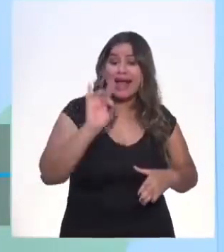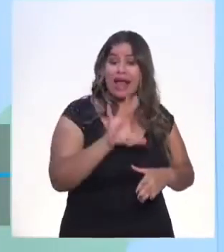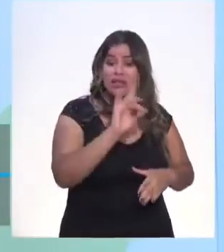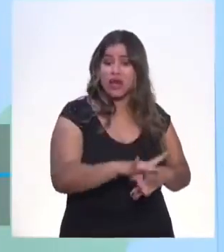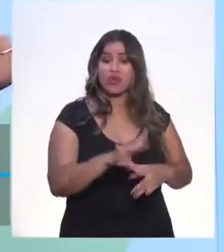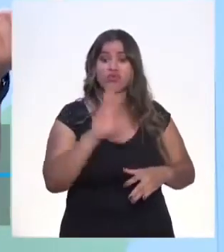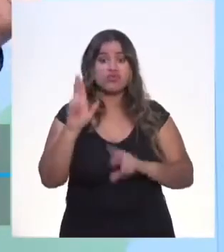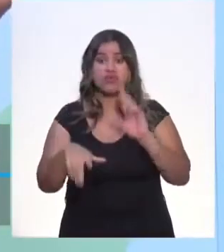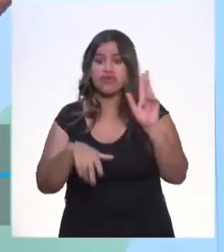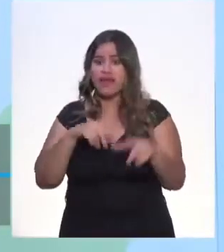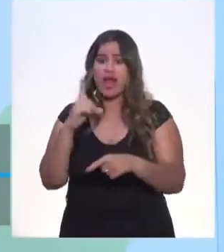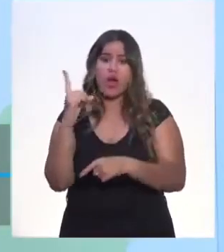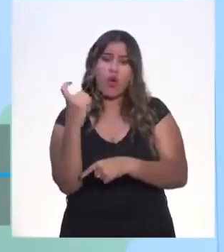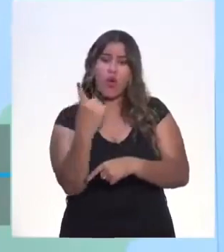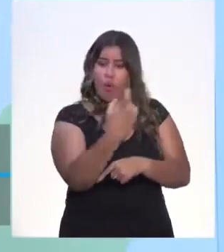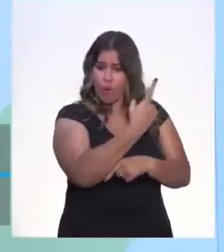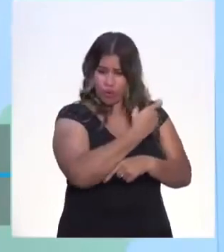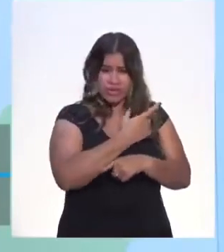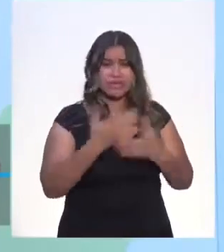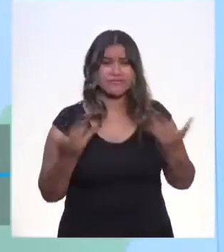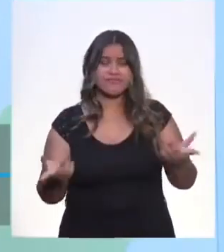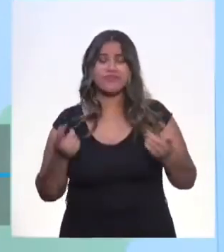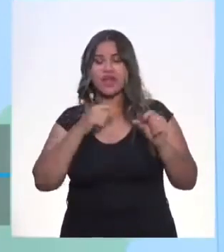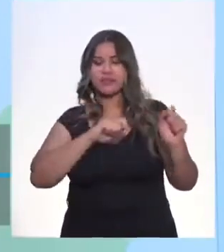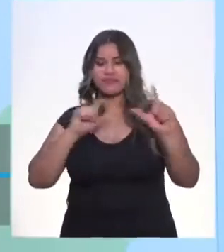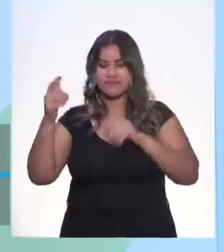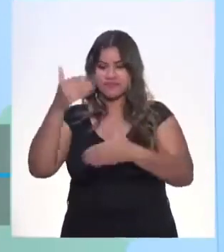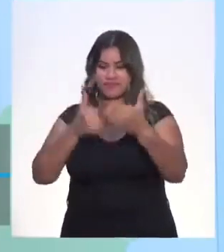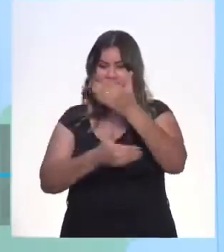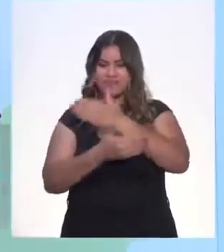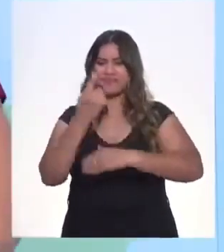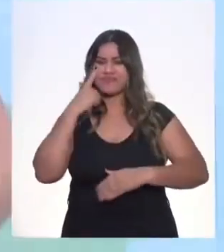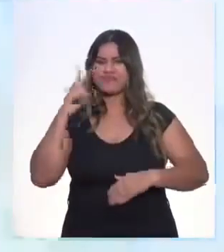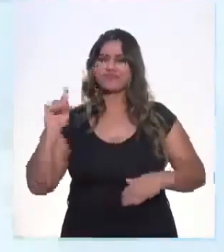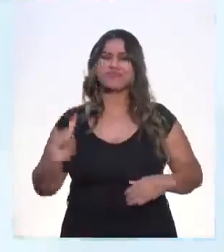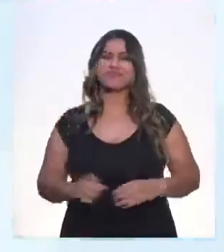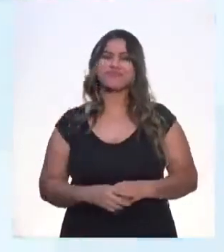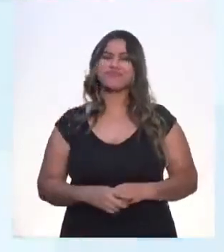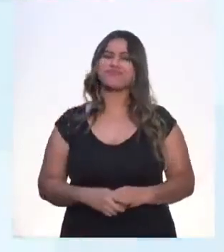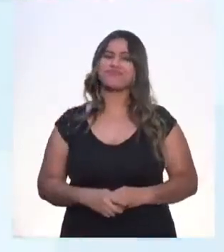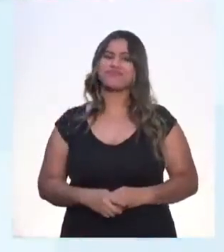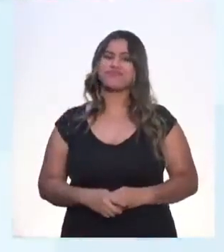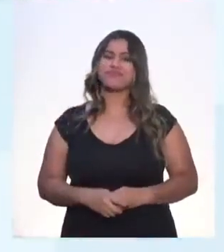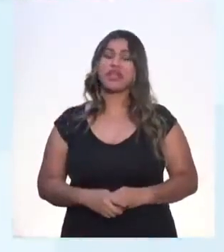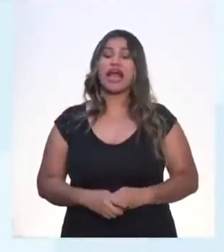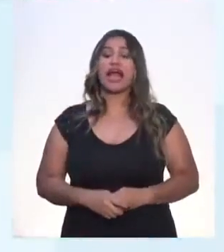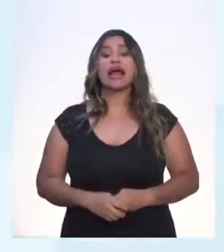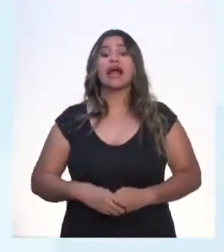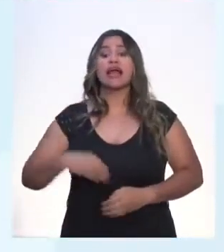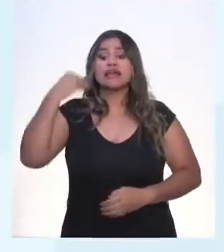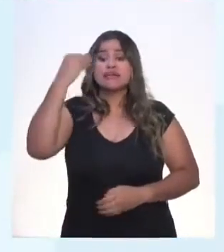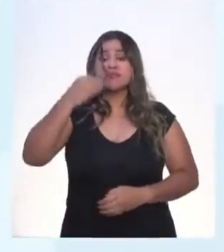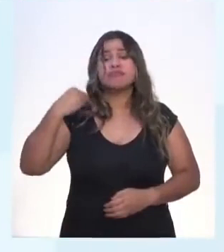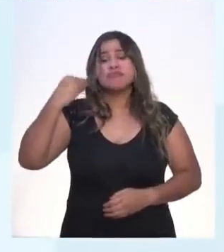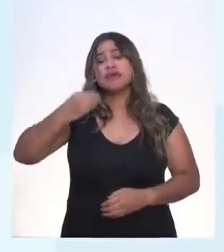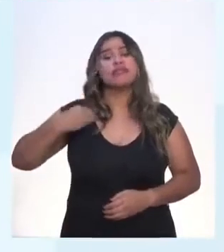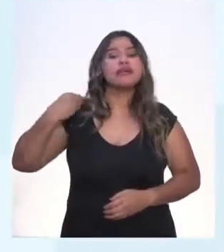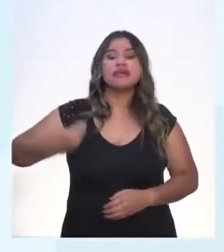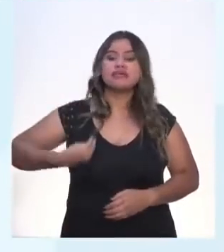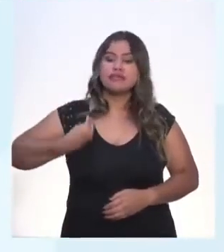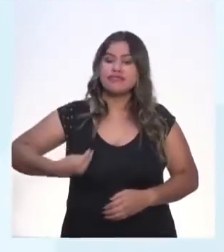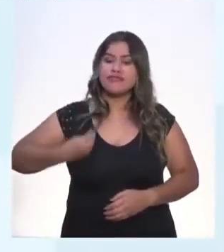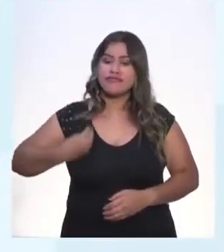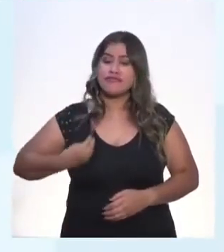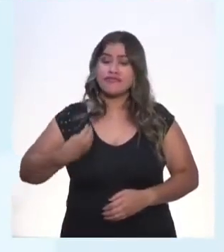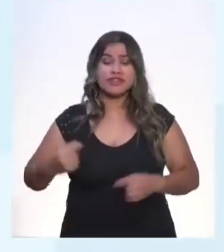única, uma edição limitada. E é o que vai aparecer aí na tela para vocês, né? Justamente, cada experiência que a gente tem ao longo da